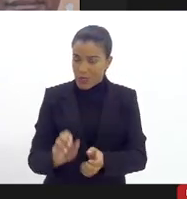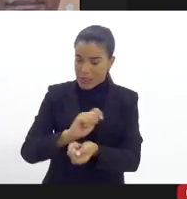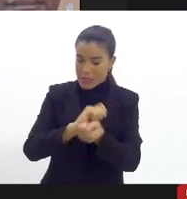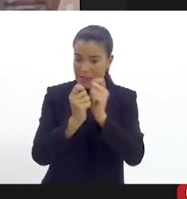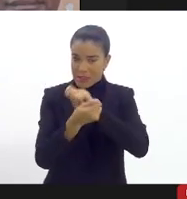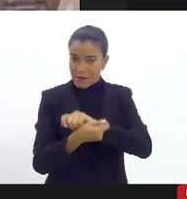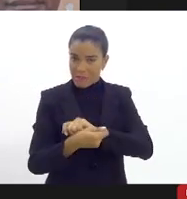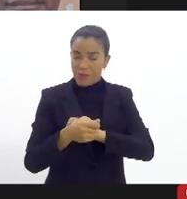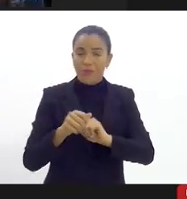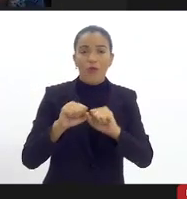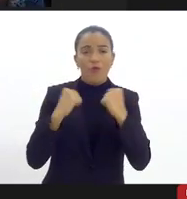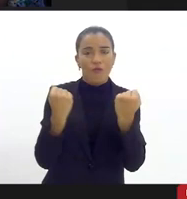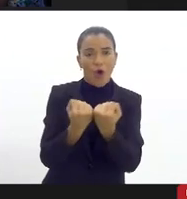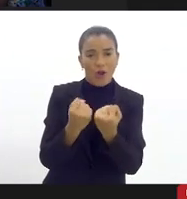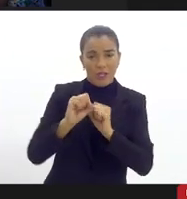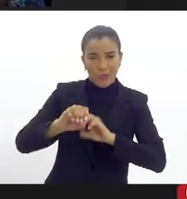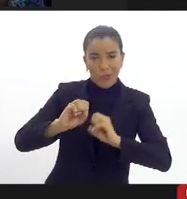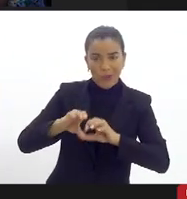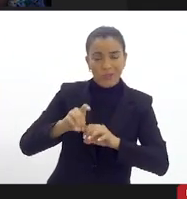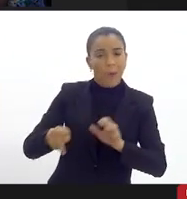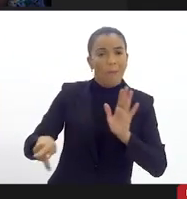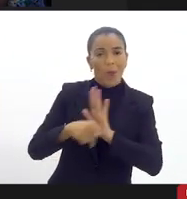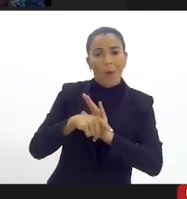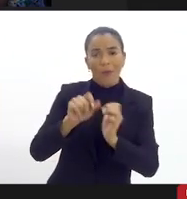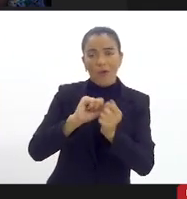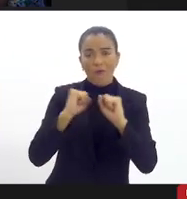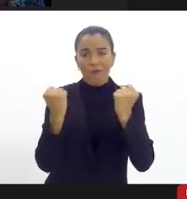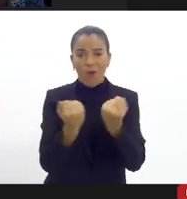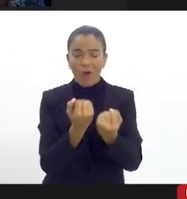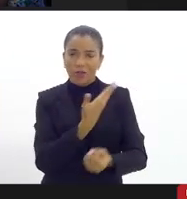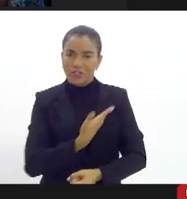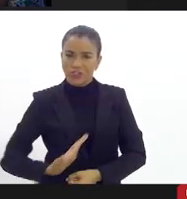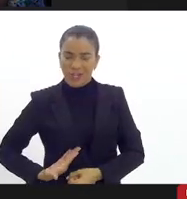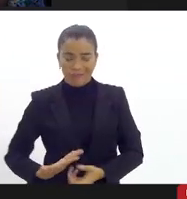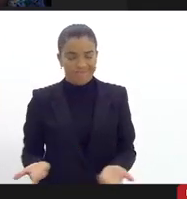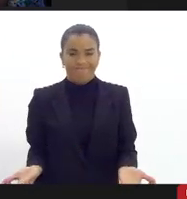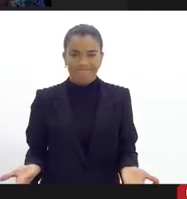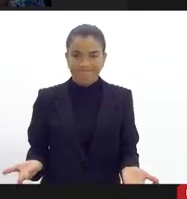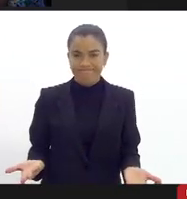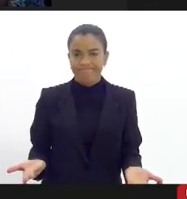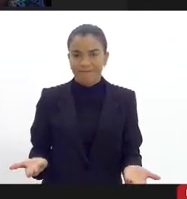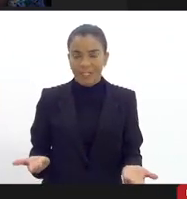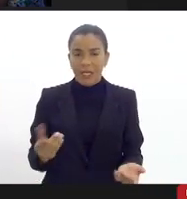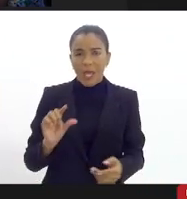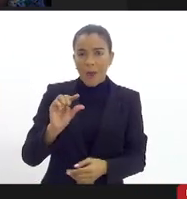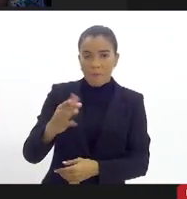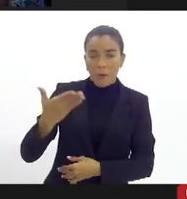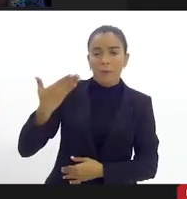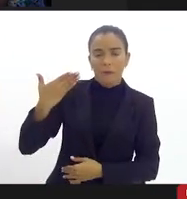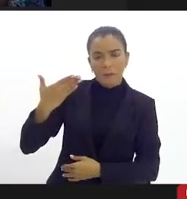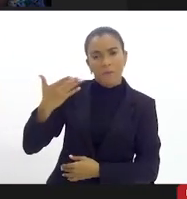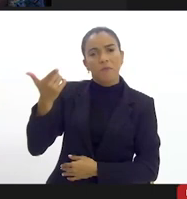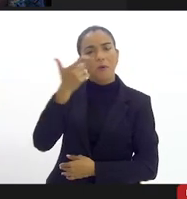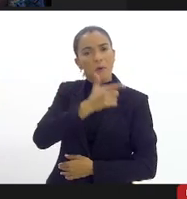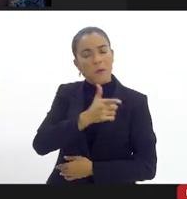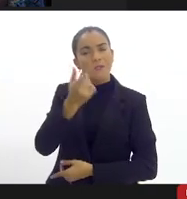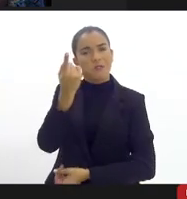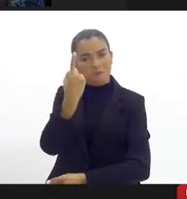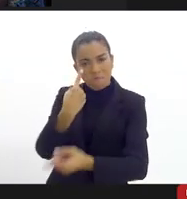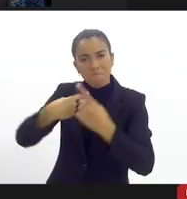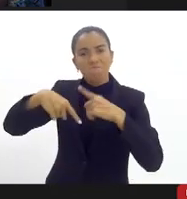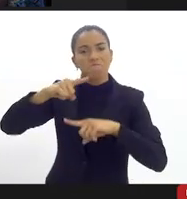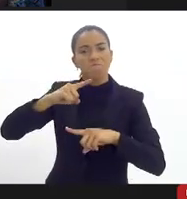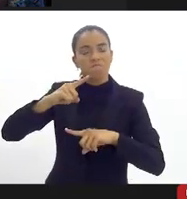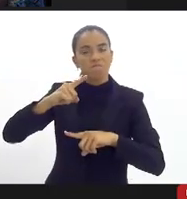fórum nacional de educação num Fórum de governo e não no Fórum de estado e recentemente nós conseguimos retomar